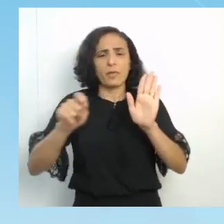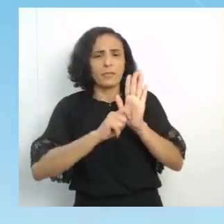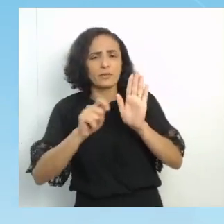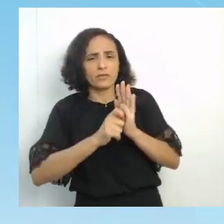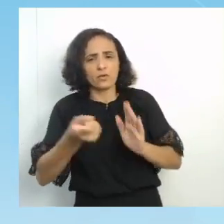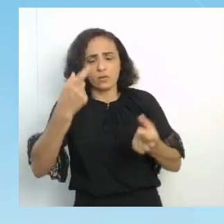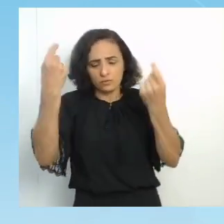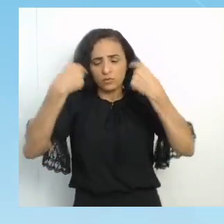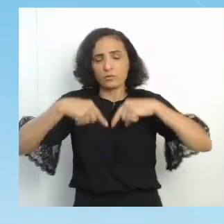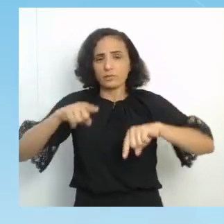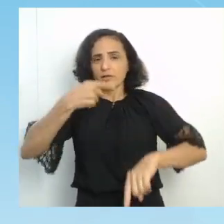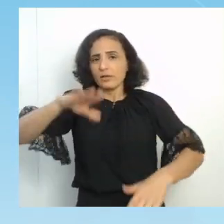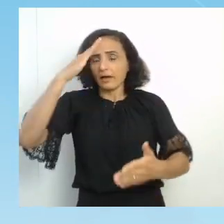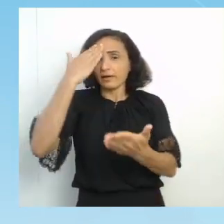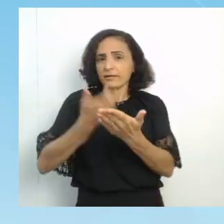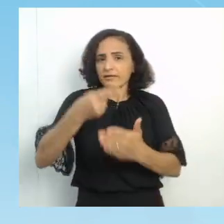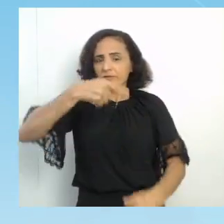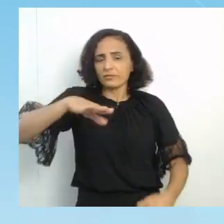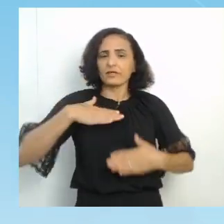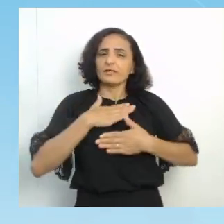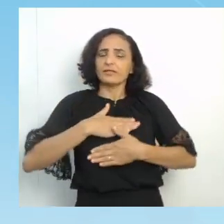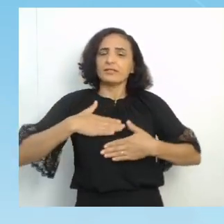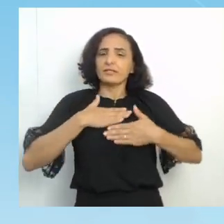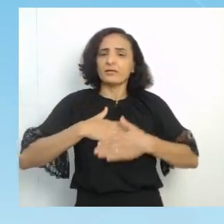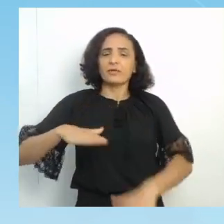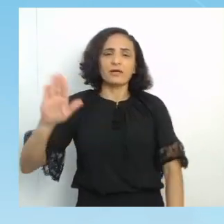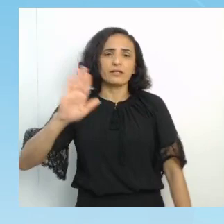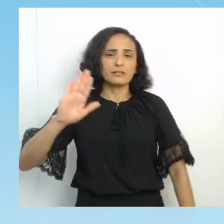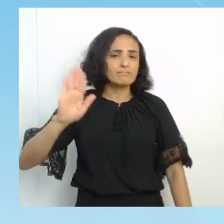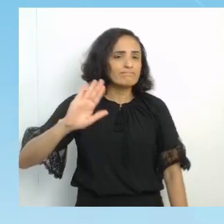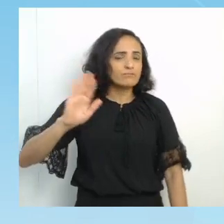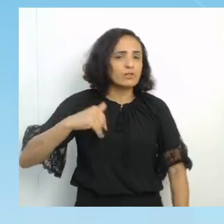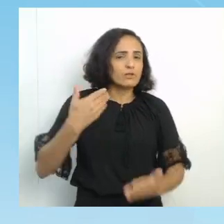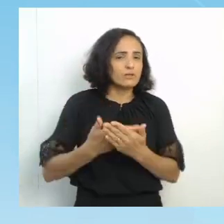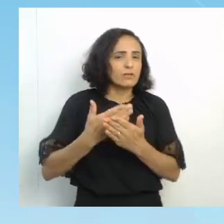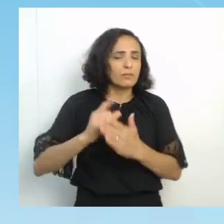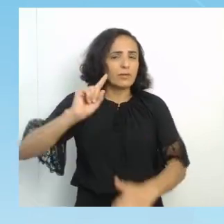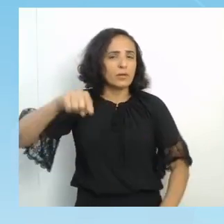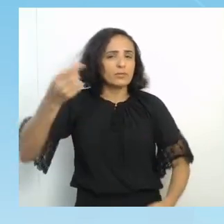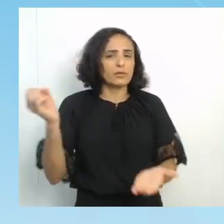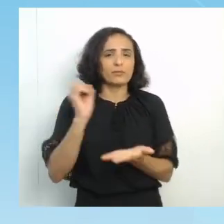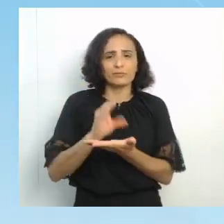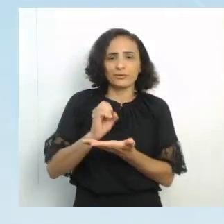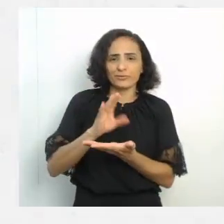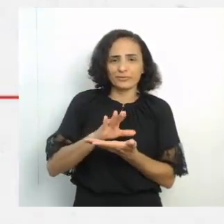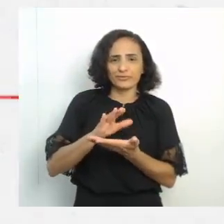Eu espero que vocês tenham gostado e a gente se encontra aí na próxima aula do EducaPE.